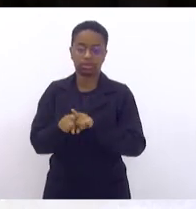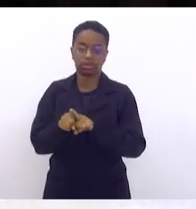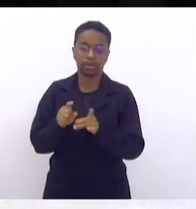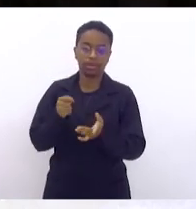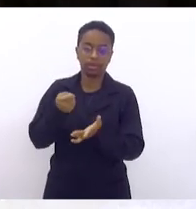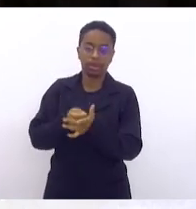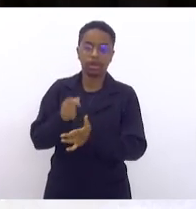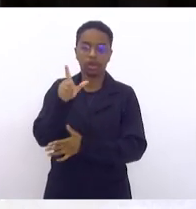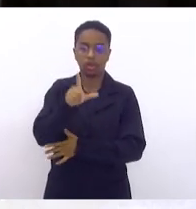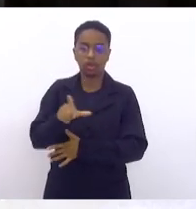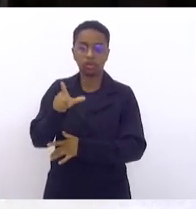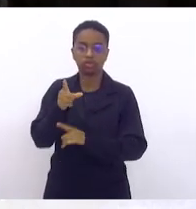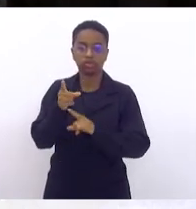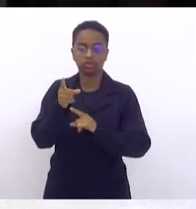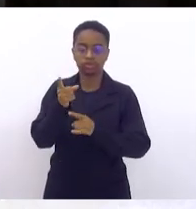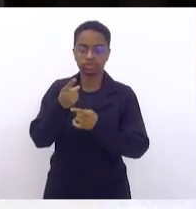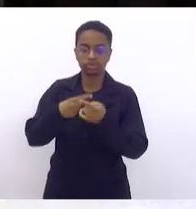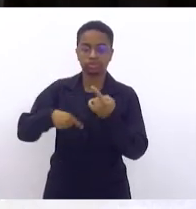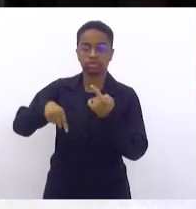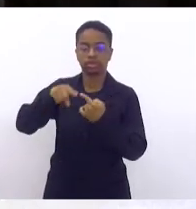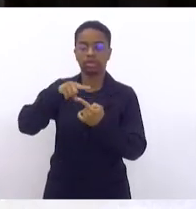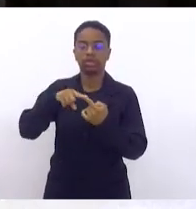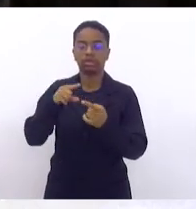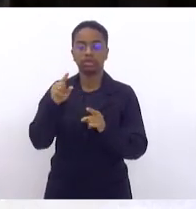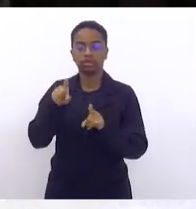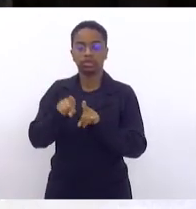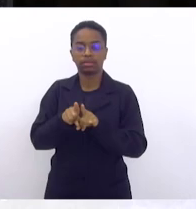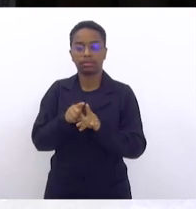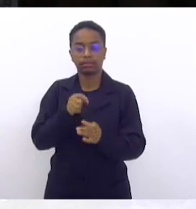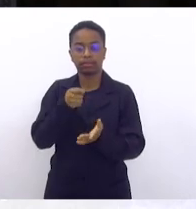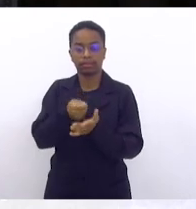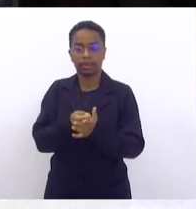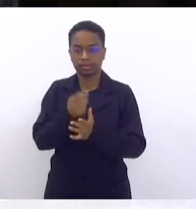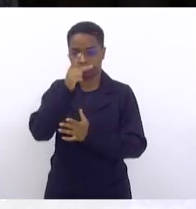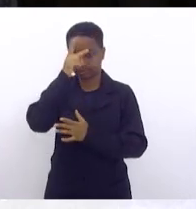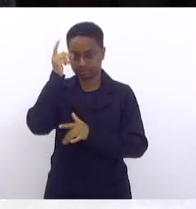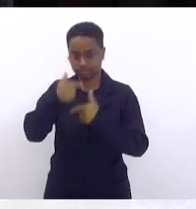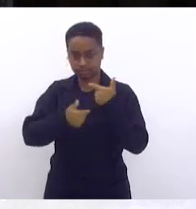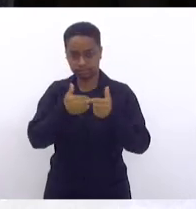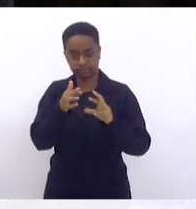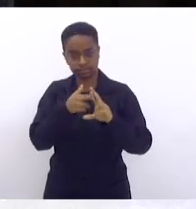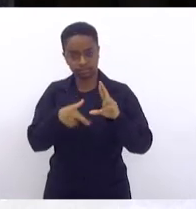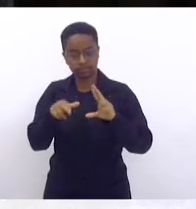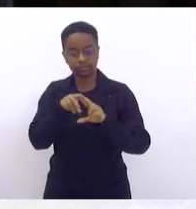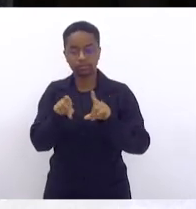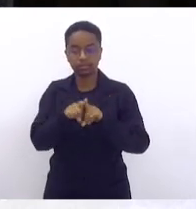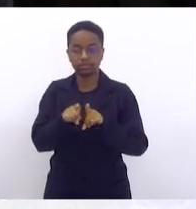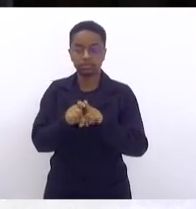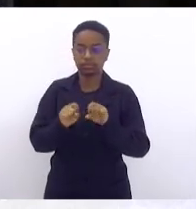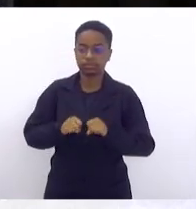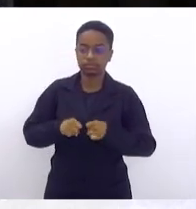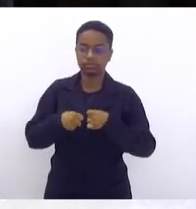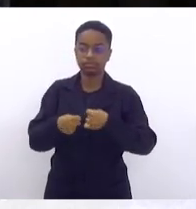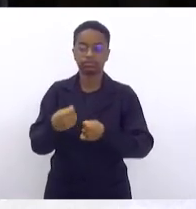reversa para remunerar o reciclador Estamos fazendo um esforço muito grande para tirar esse produto de um destino